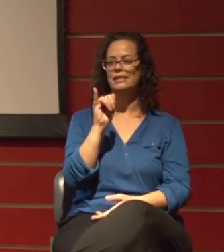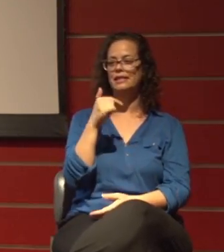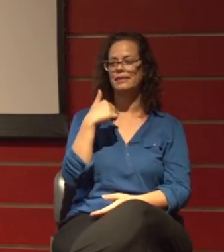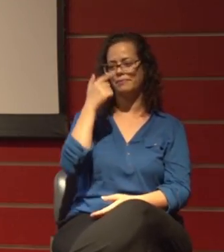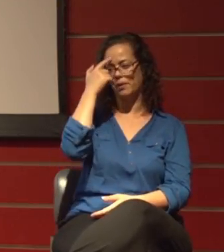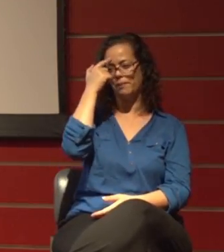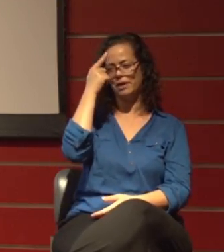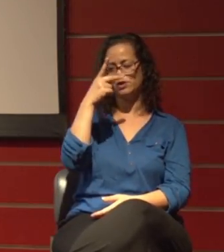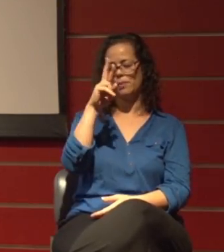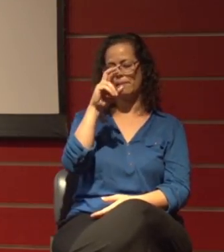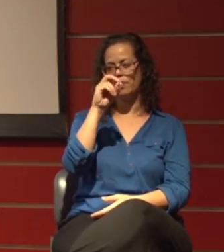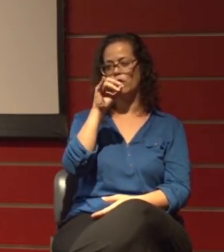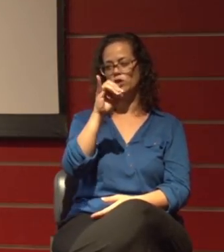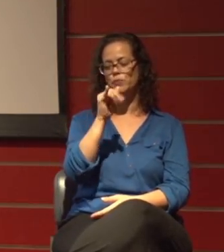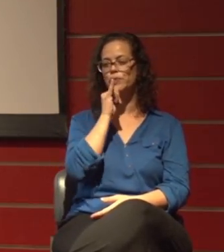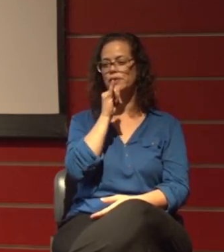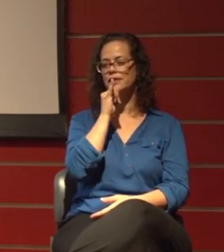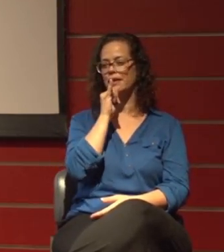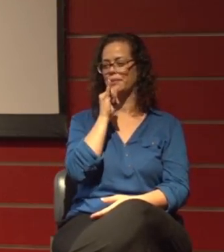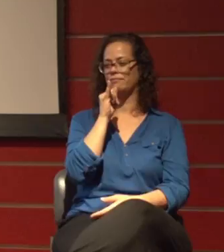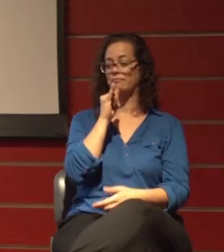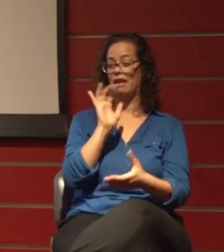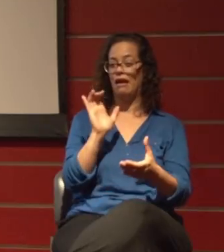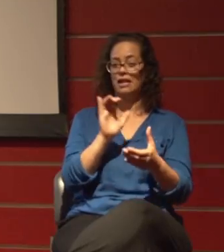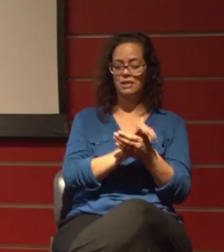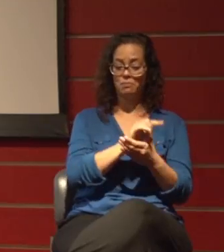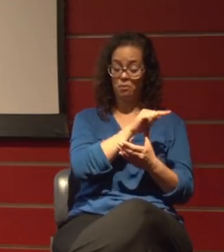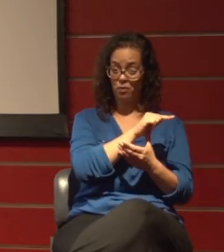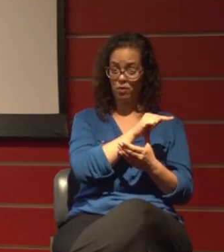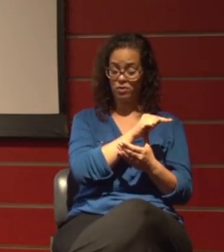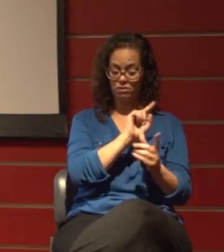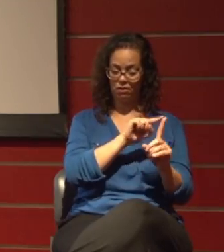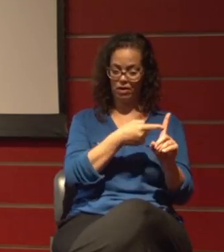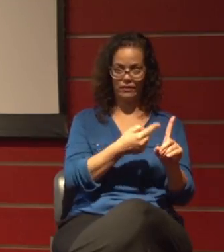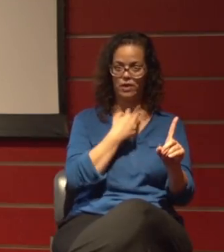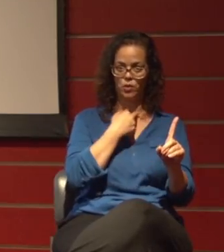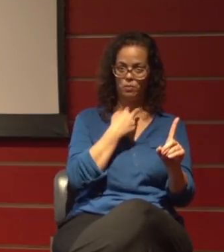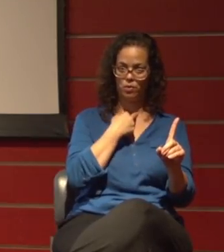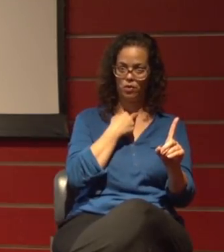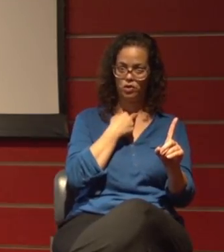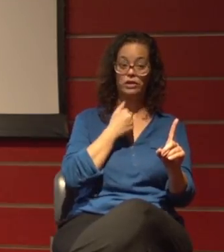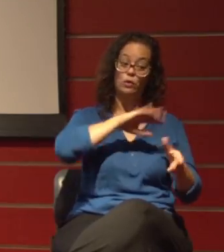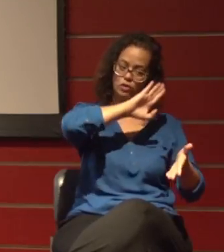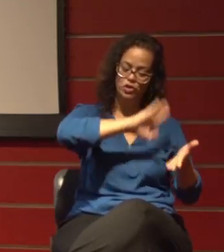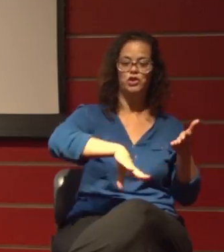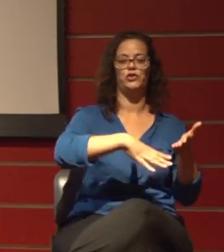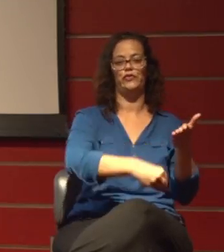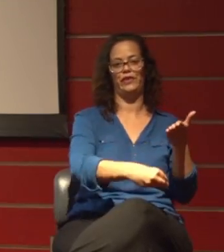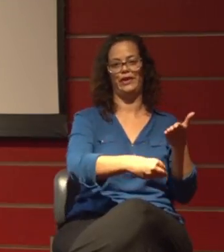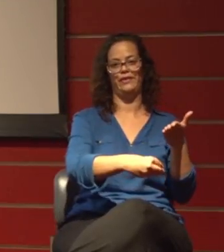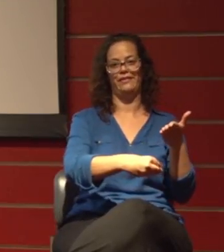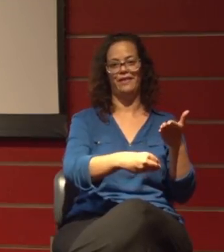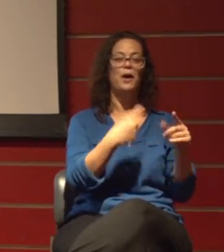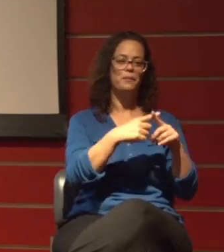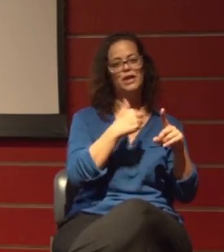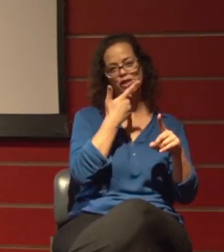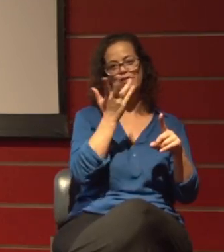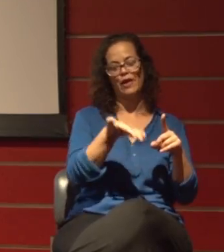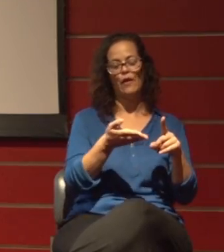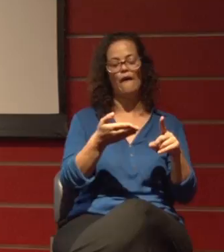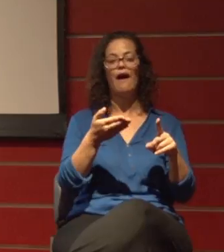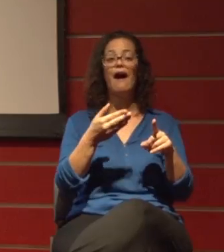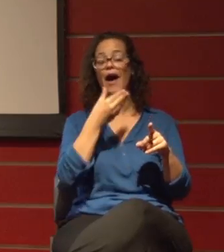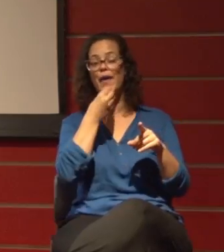pode não pode engravidar você volta lá na história tira os filhos e dá uma outra ele vai por exemplo